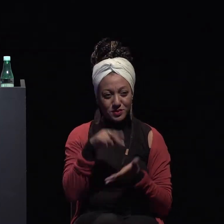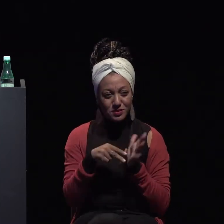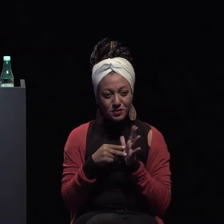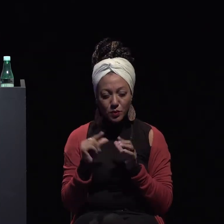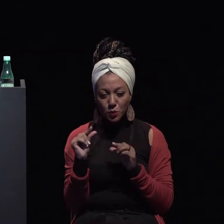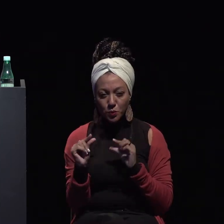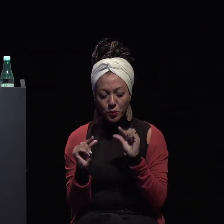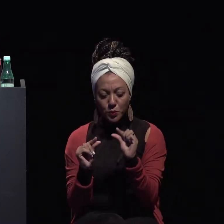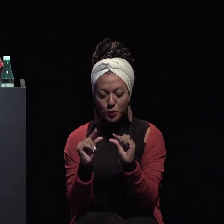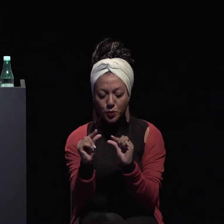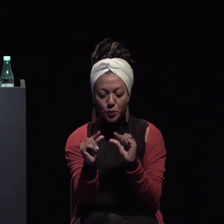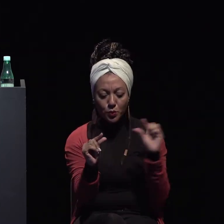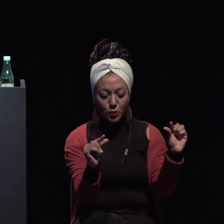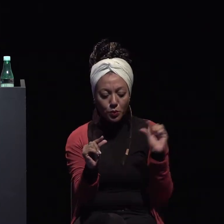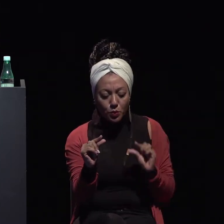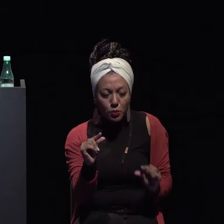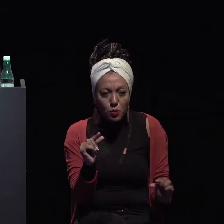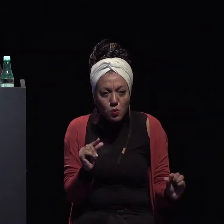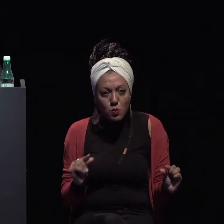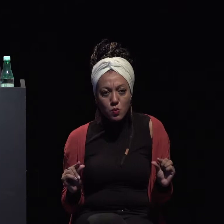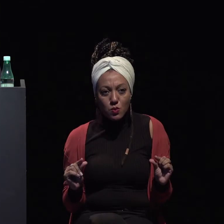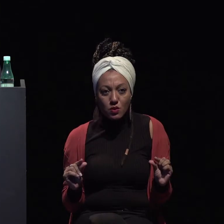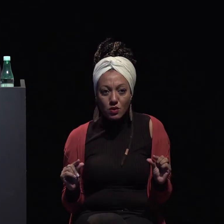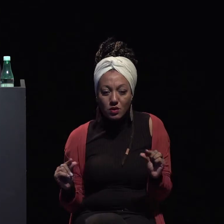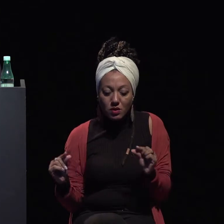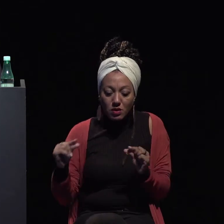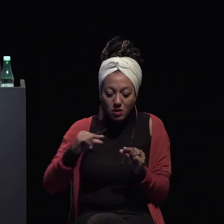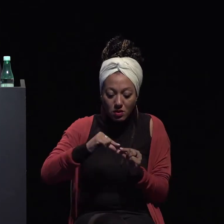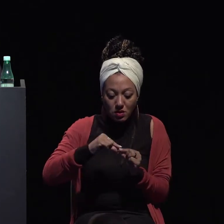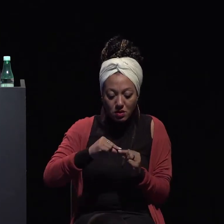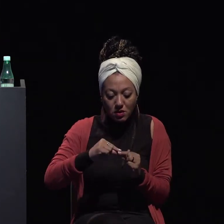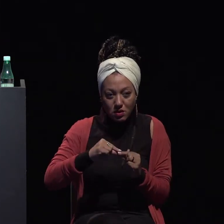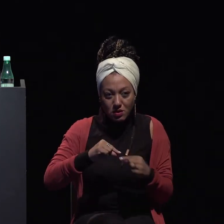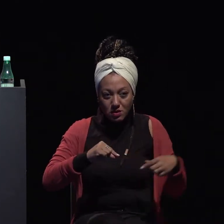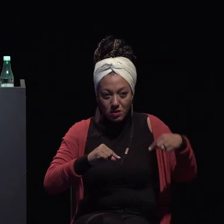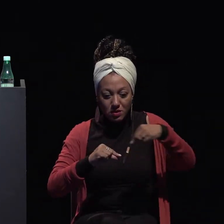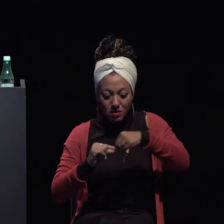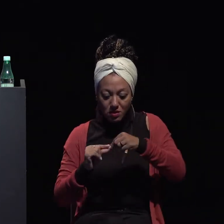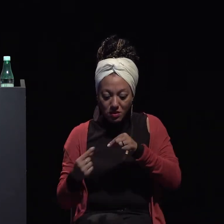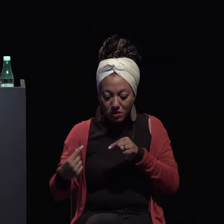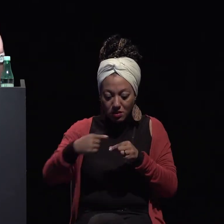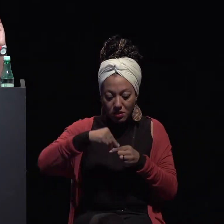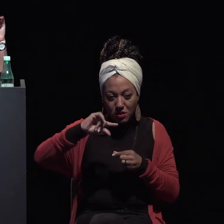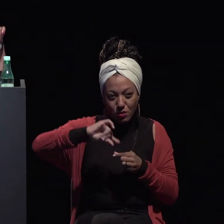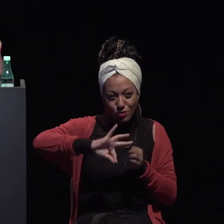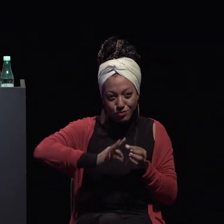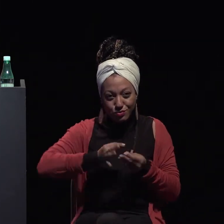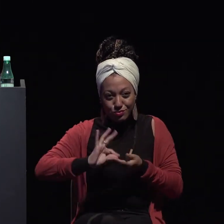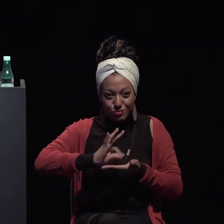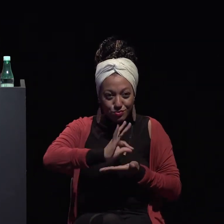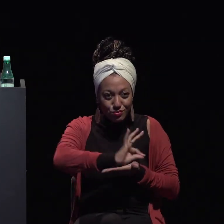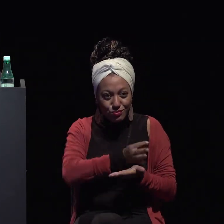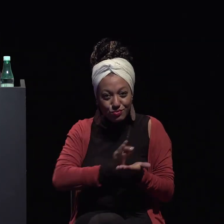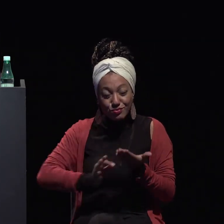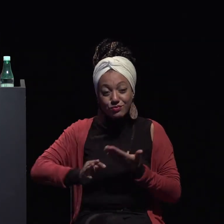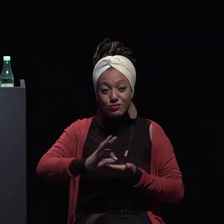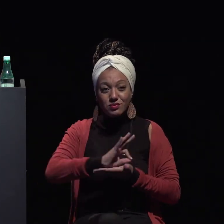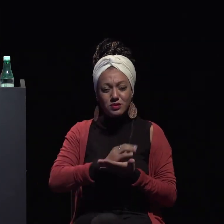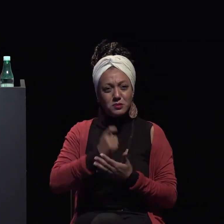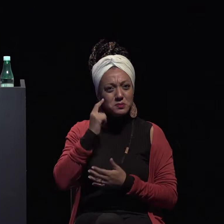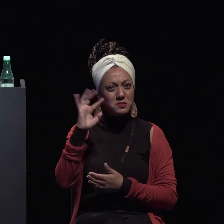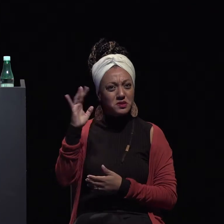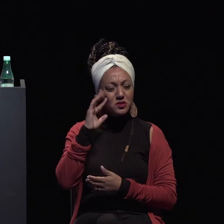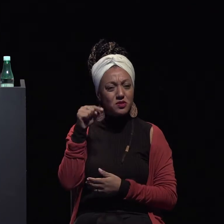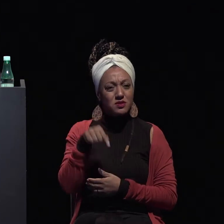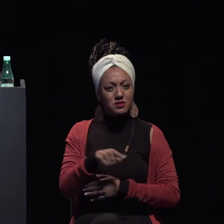retalhinho, que vai tecer uma grande teia. A gente percebeu que essas pontes que a gente estava reconstruindo